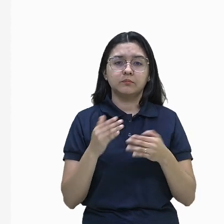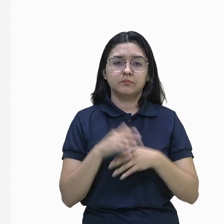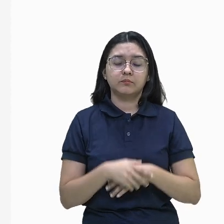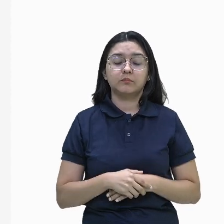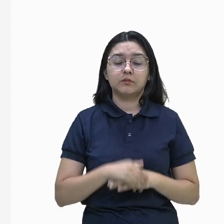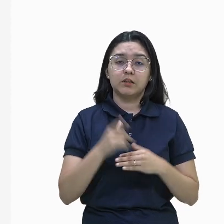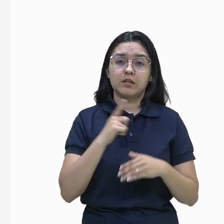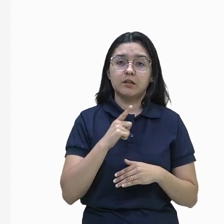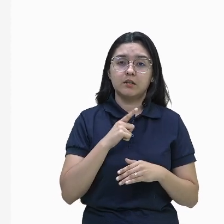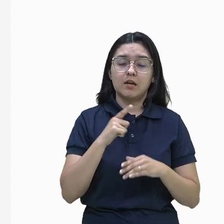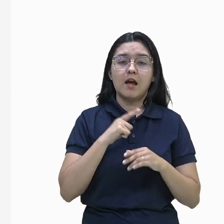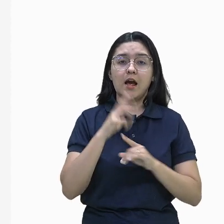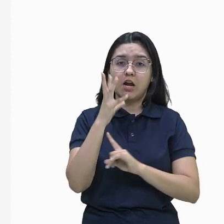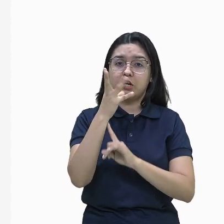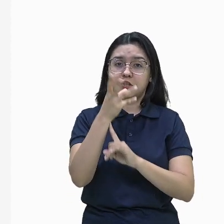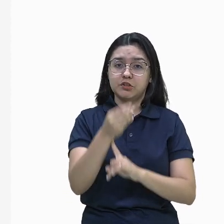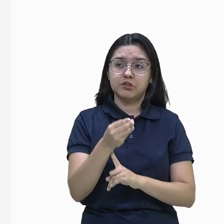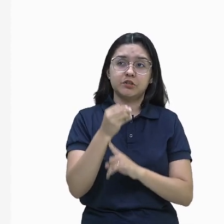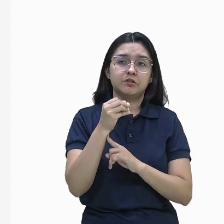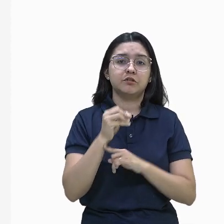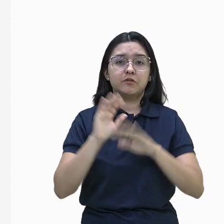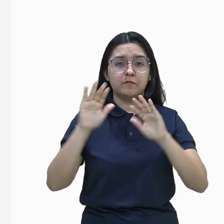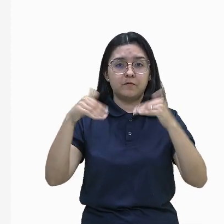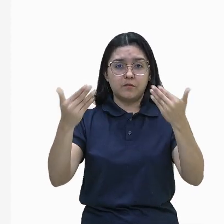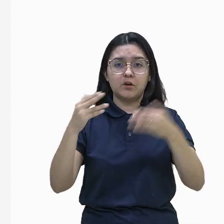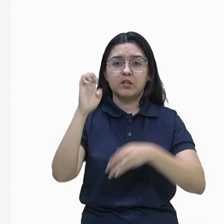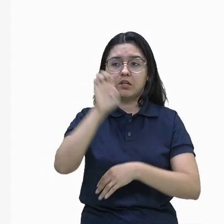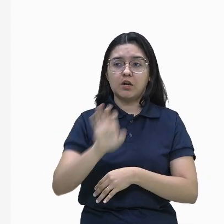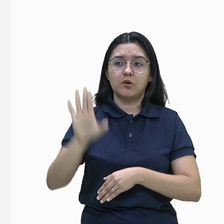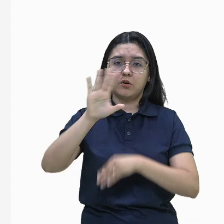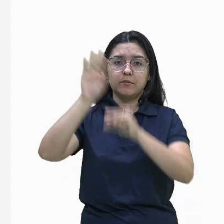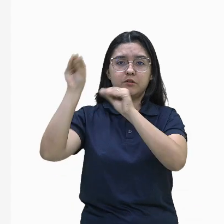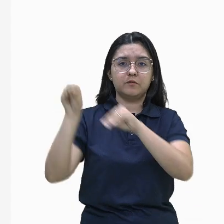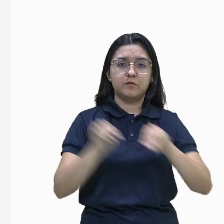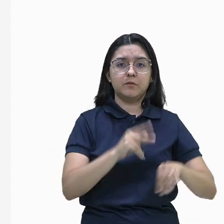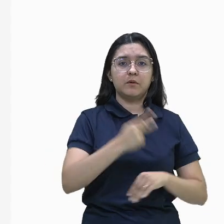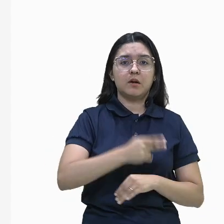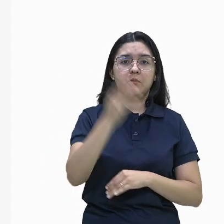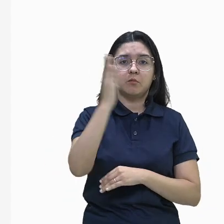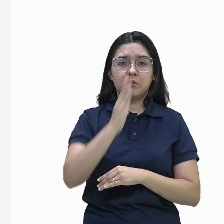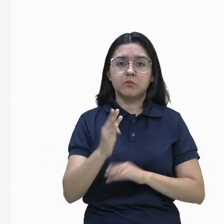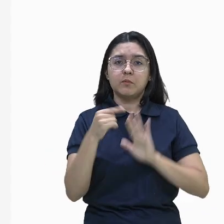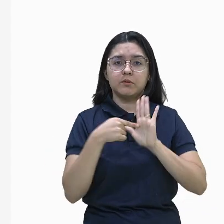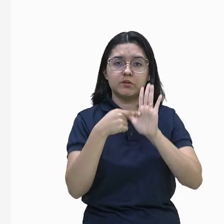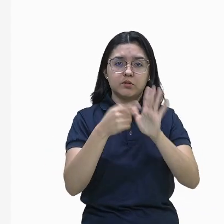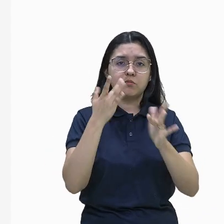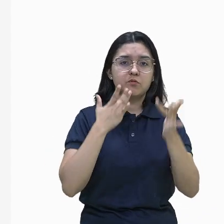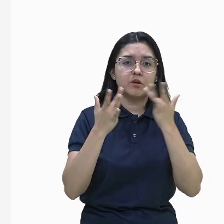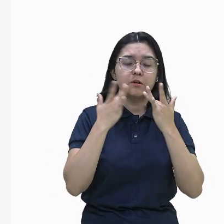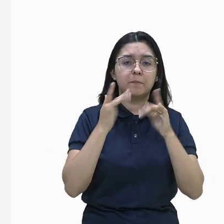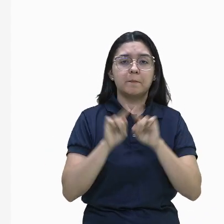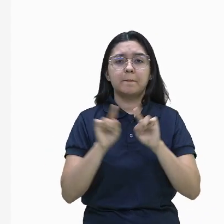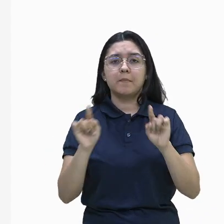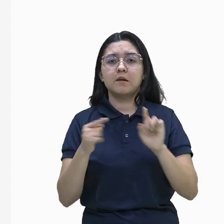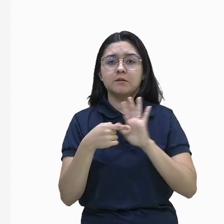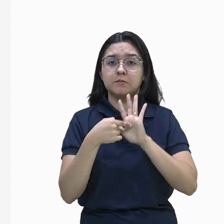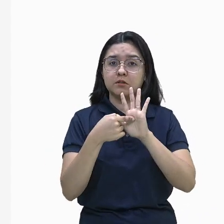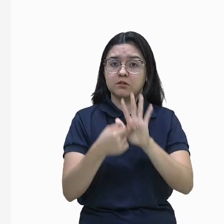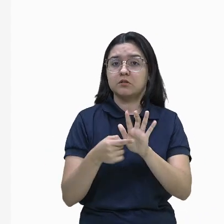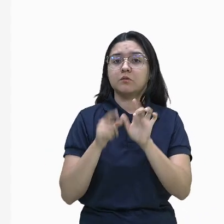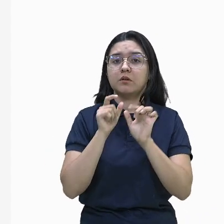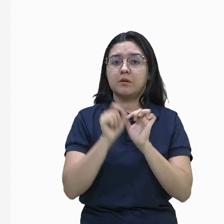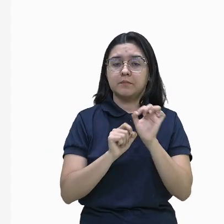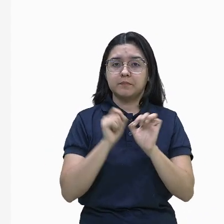da Europa, eram artistas estrangeiros que realizavam essas apresentações, Só que essas apresentações, por